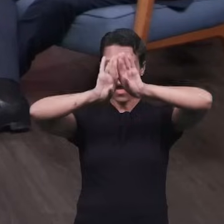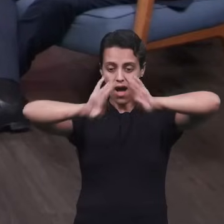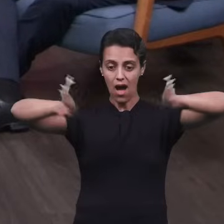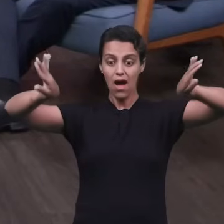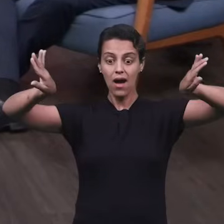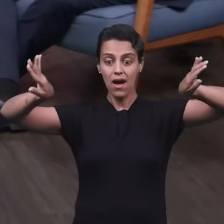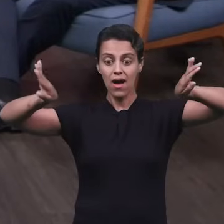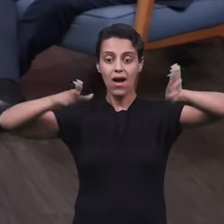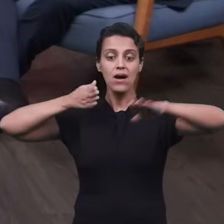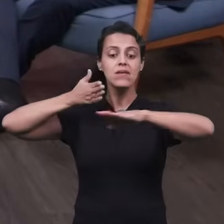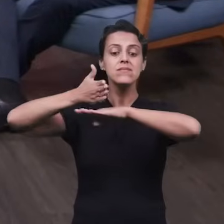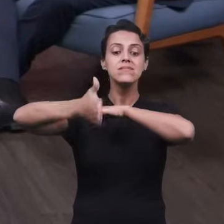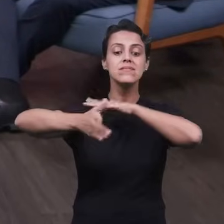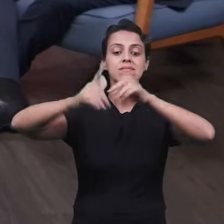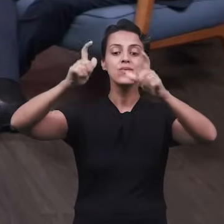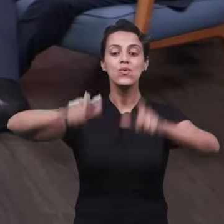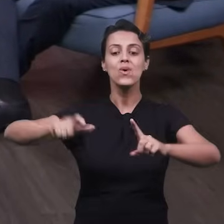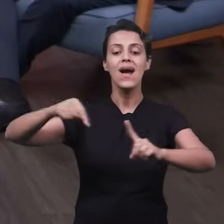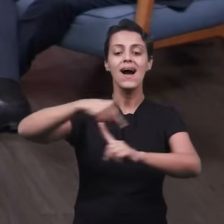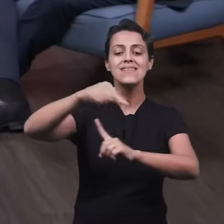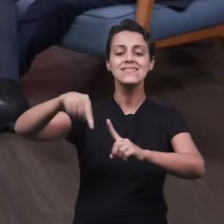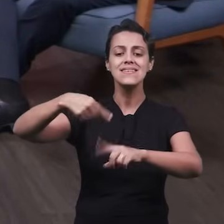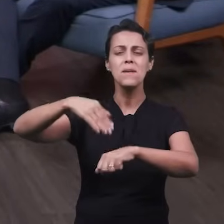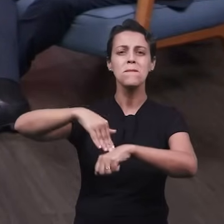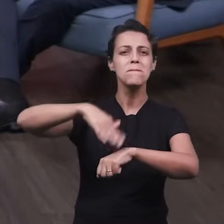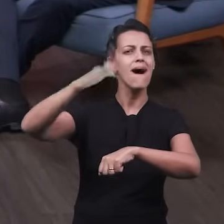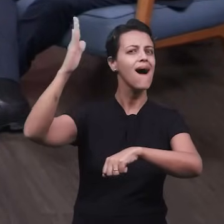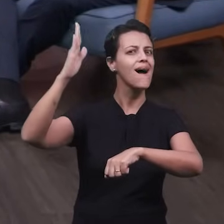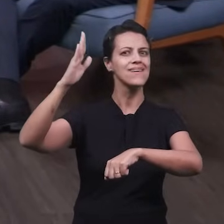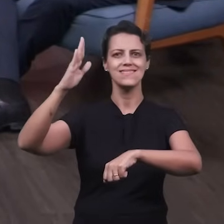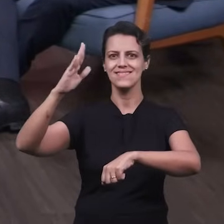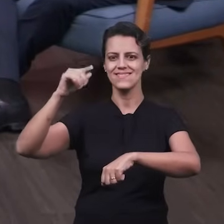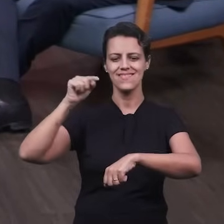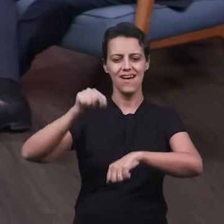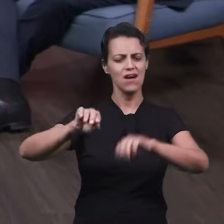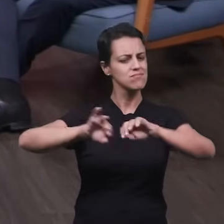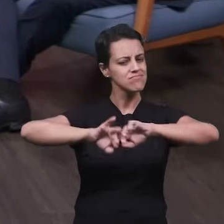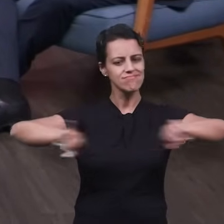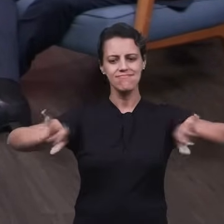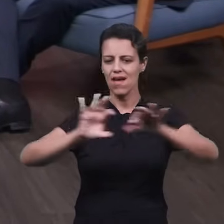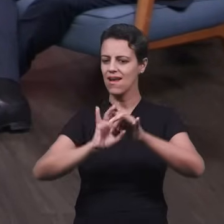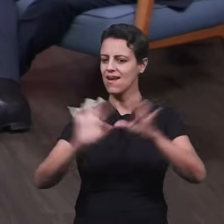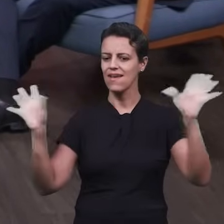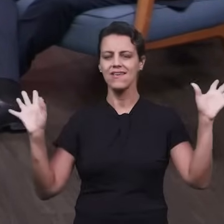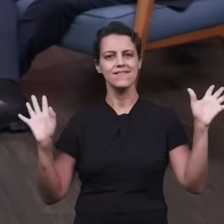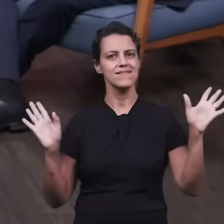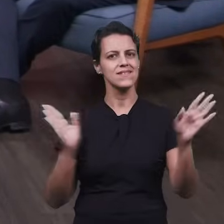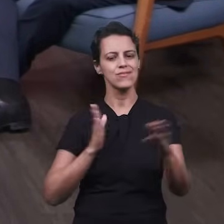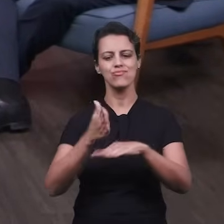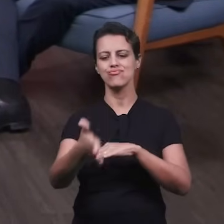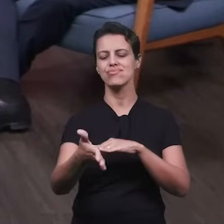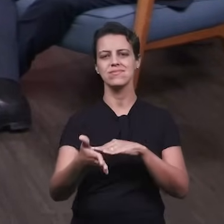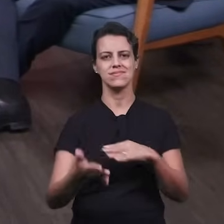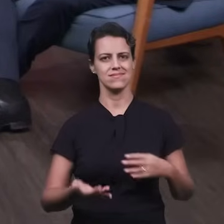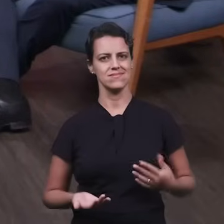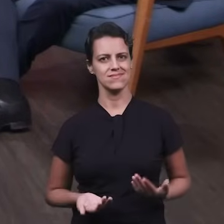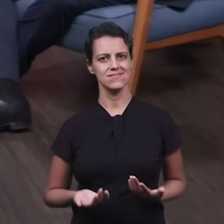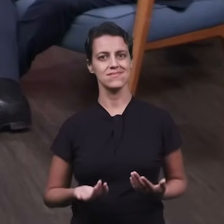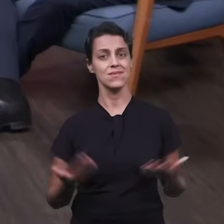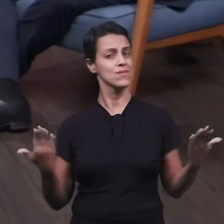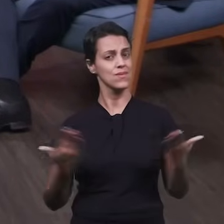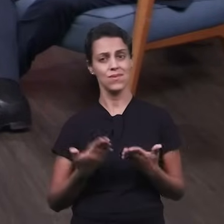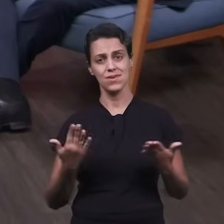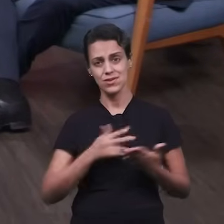para acesso ao Santo dos Santos, que só o sumo sacerdote tinha acesso, o sumo sacerdote. Hoje, aquele que deseja,